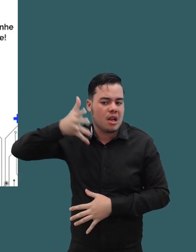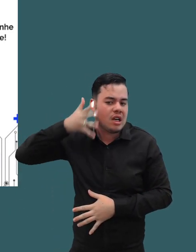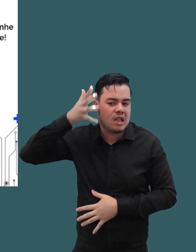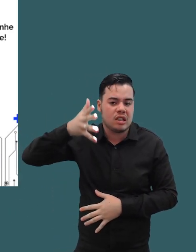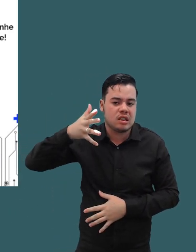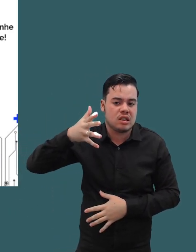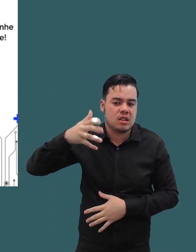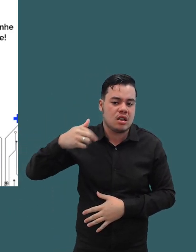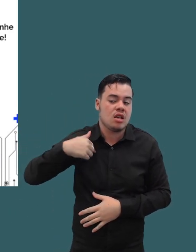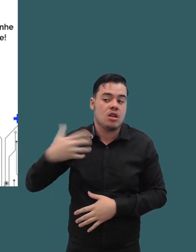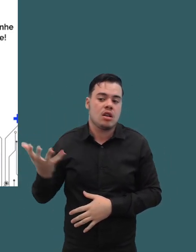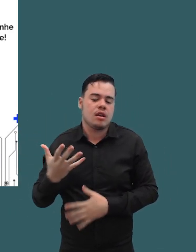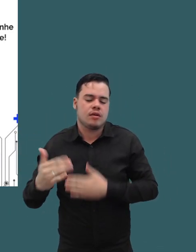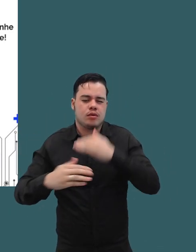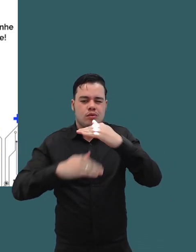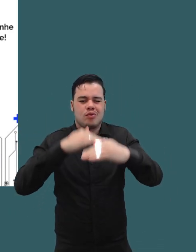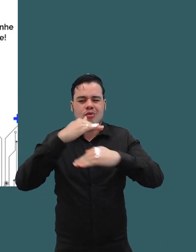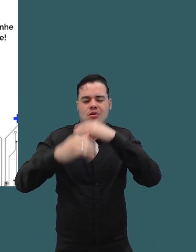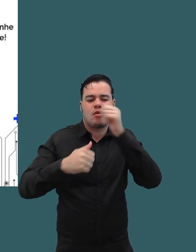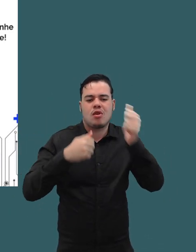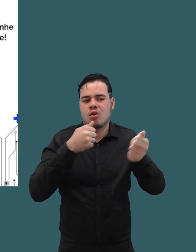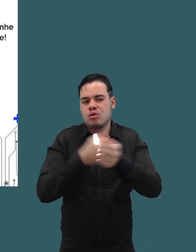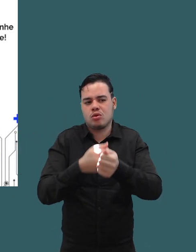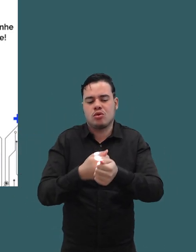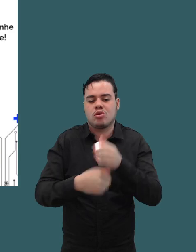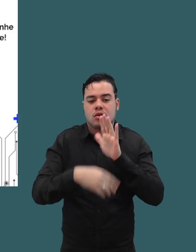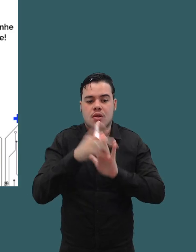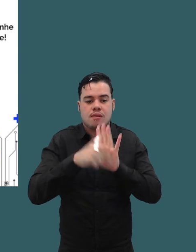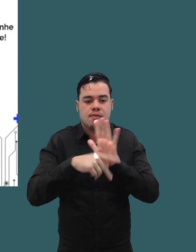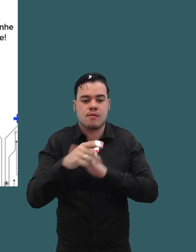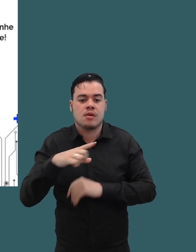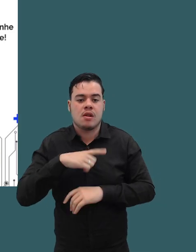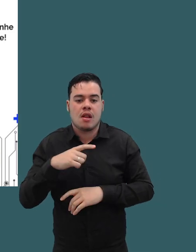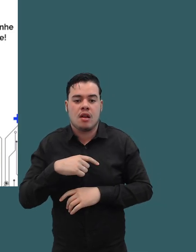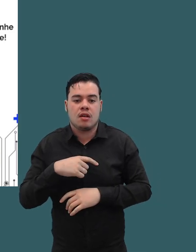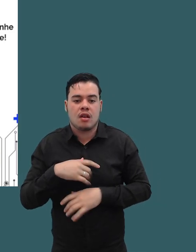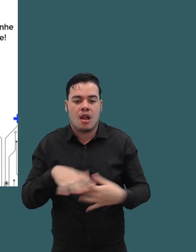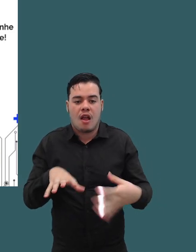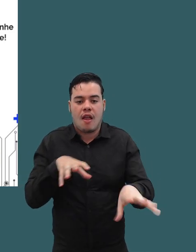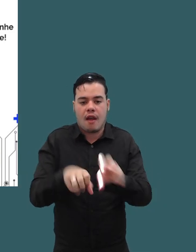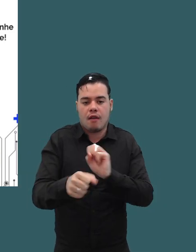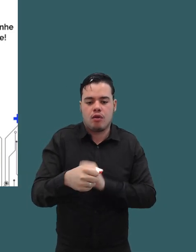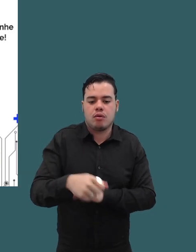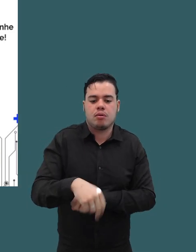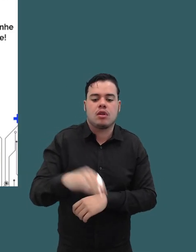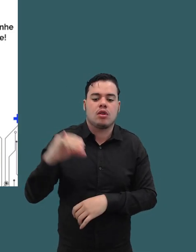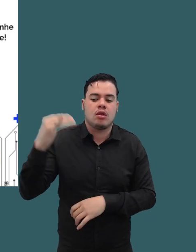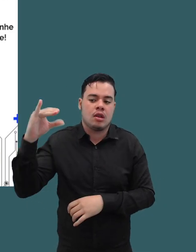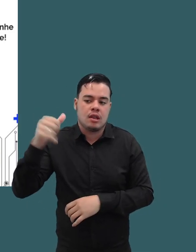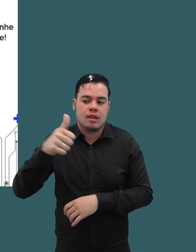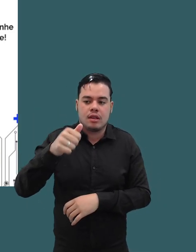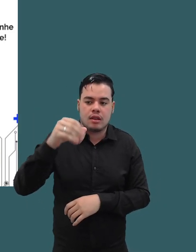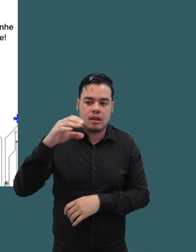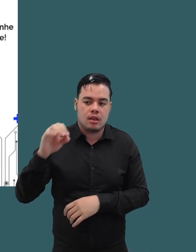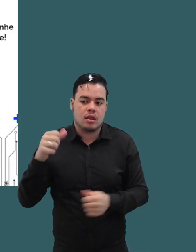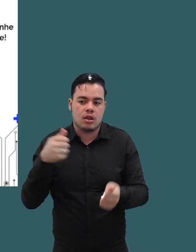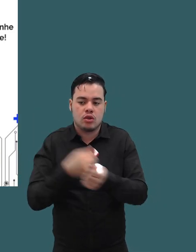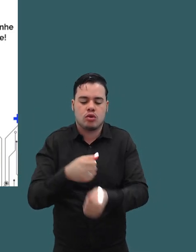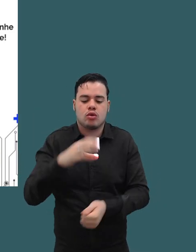do circuito cientista na escola. Nós temos a capacitação à distância do Ciência 10, que é uma parceria com a